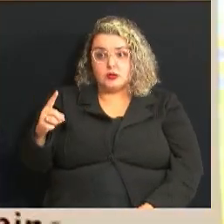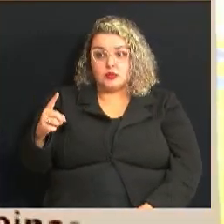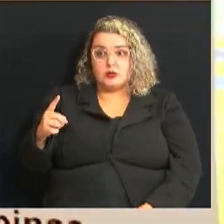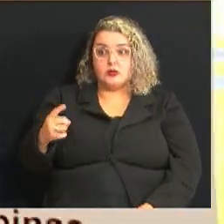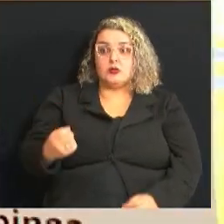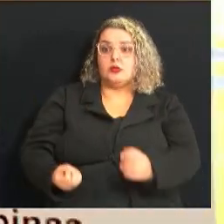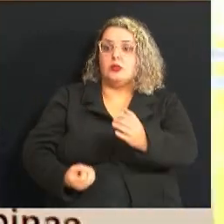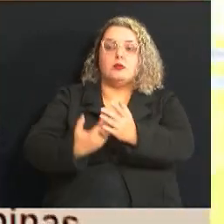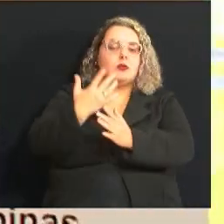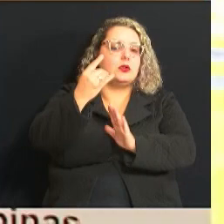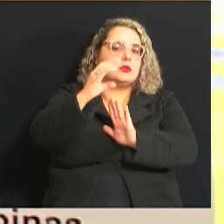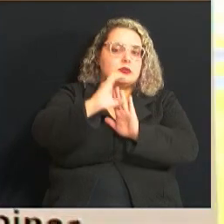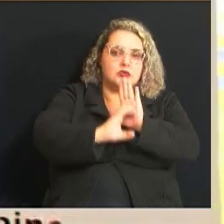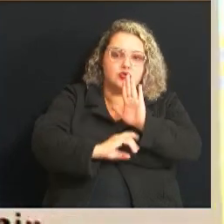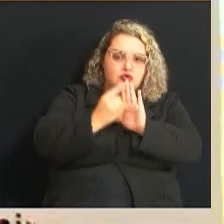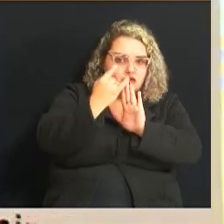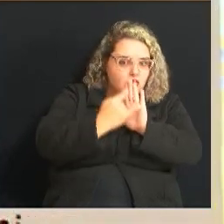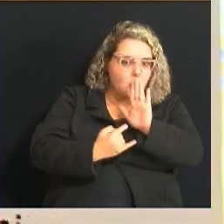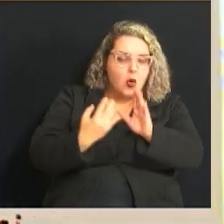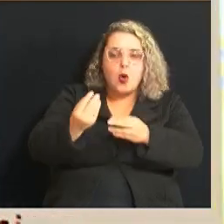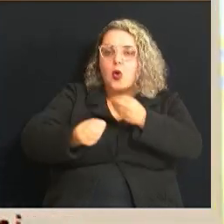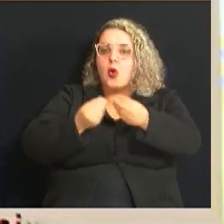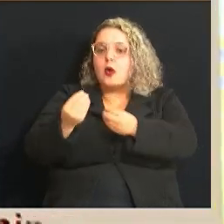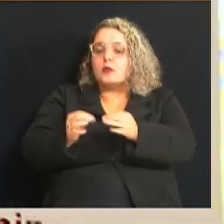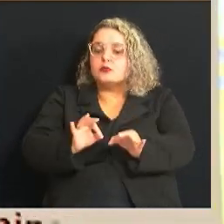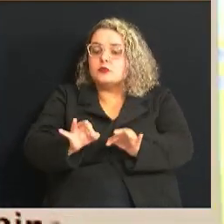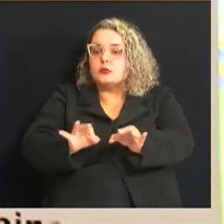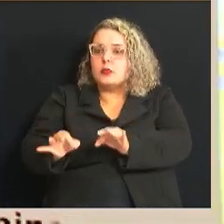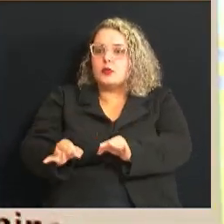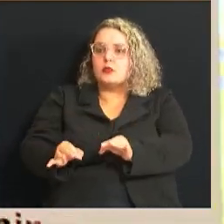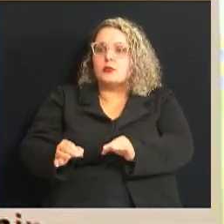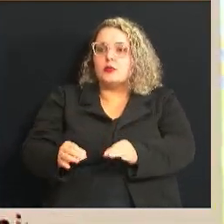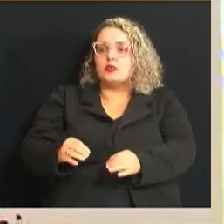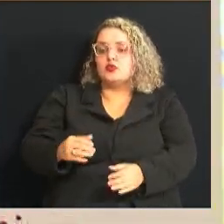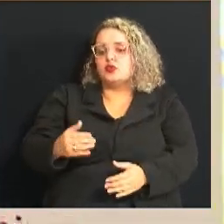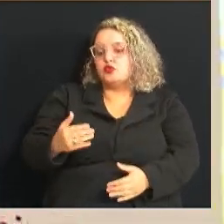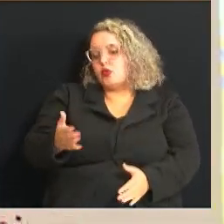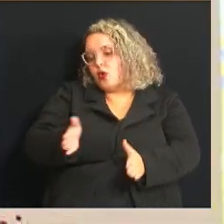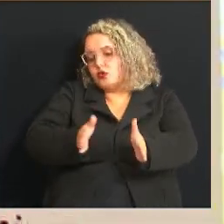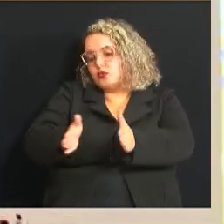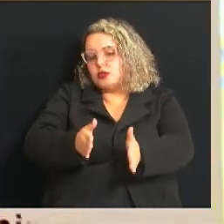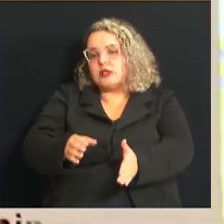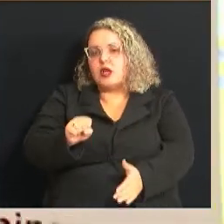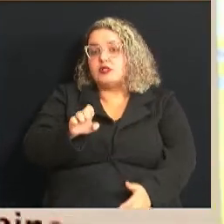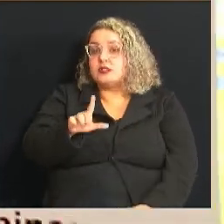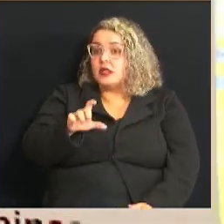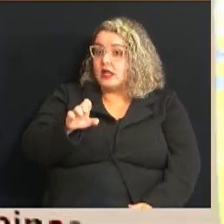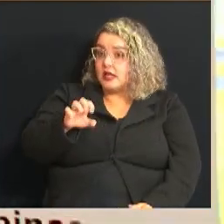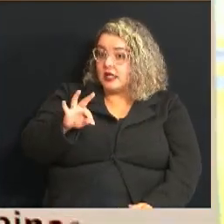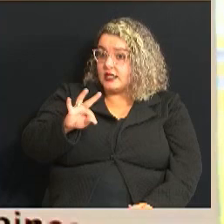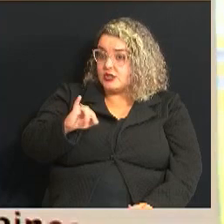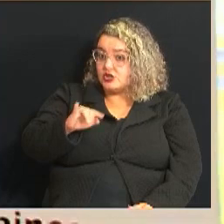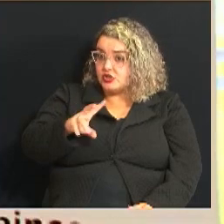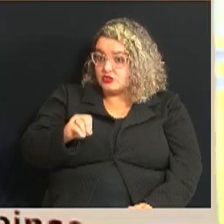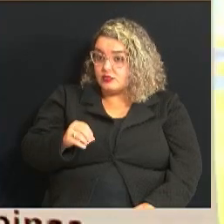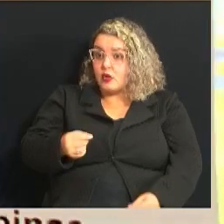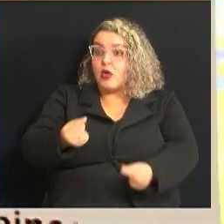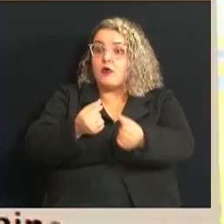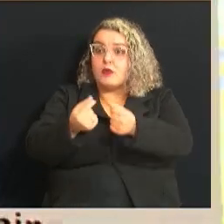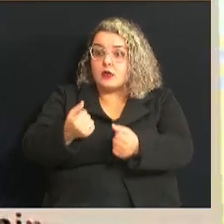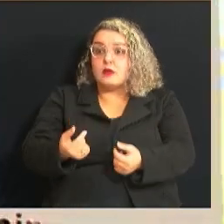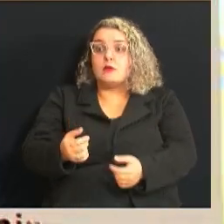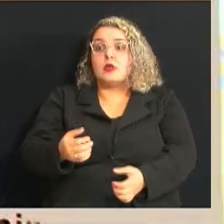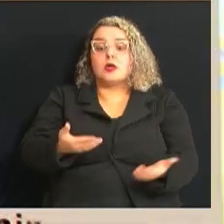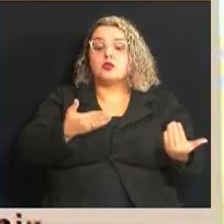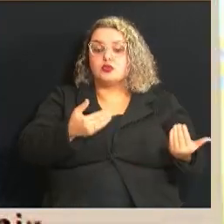de currículo, como se preparar para processos seletivos. A gente vai falar sobre também finanças, para que dá uma estrutura para que esse jovem